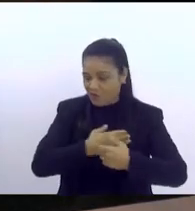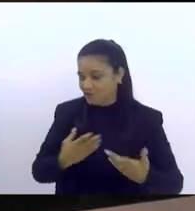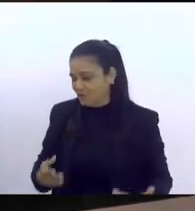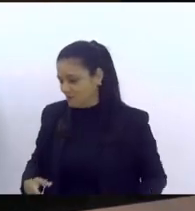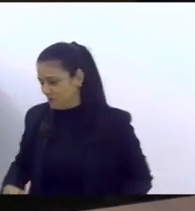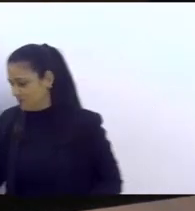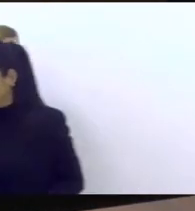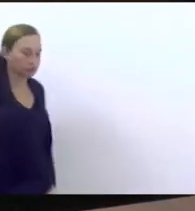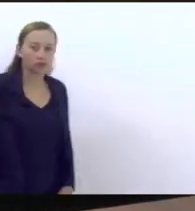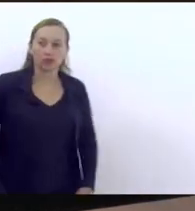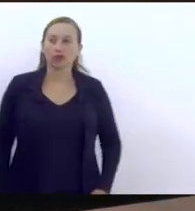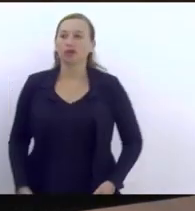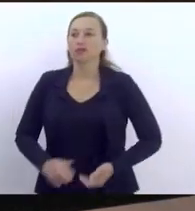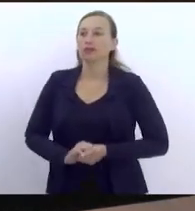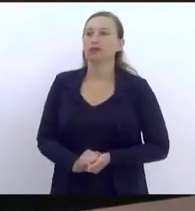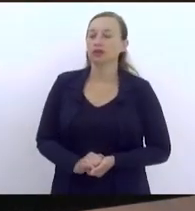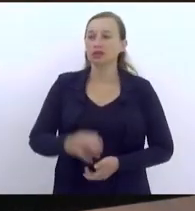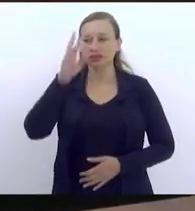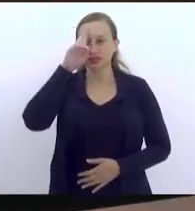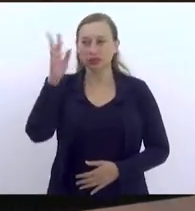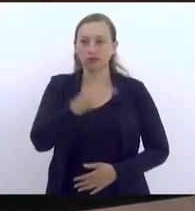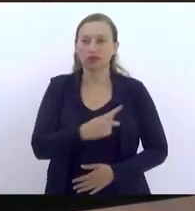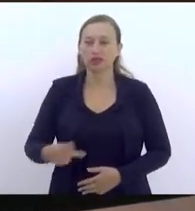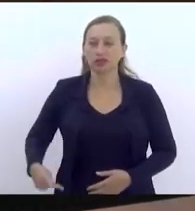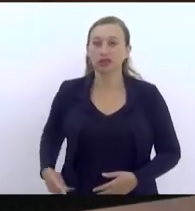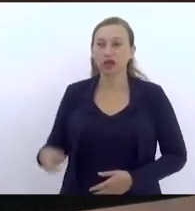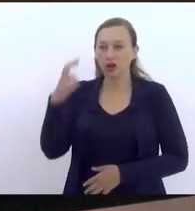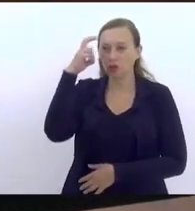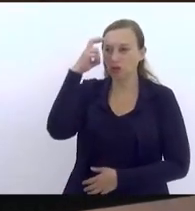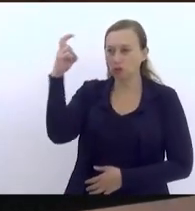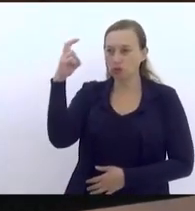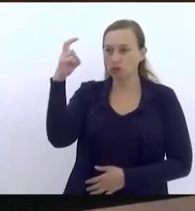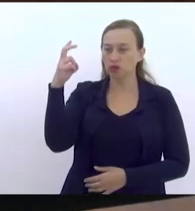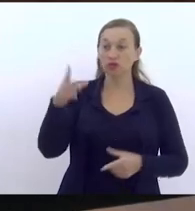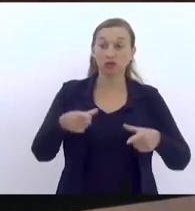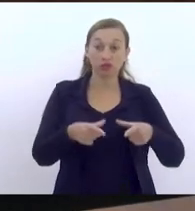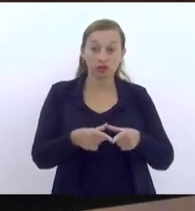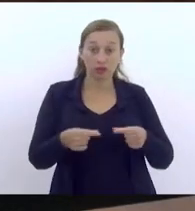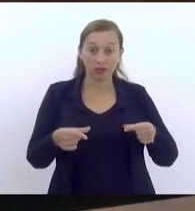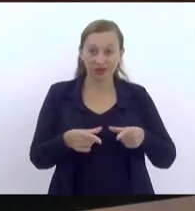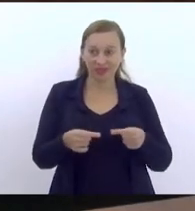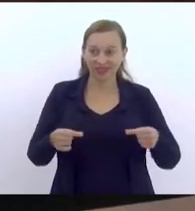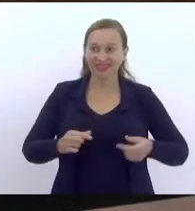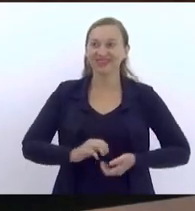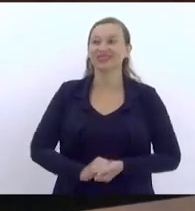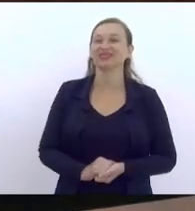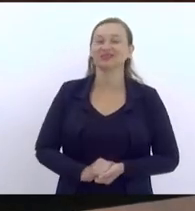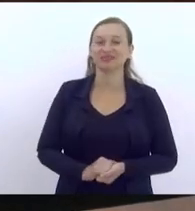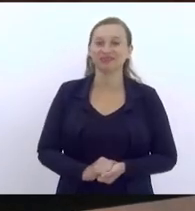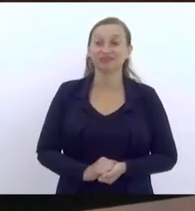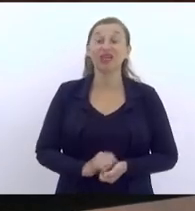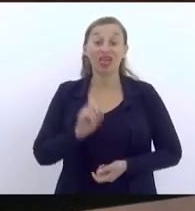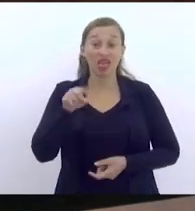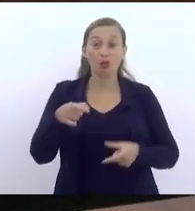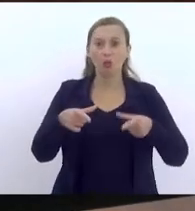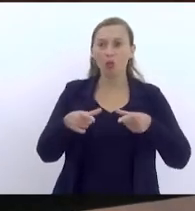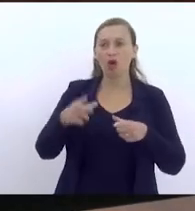presidente, a cultura japonesa é uma